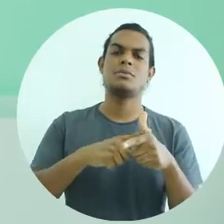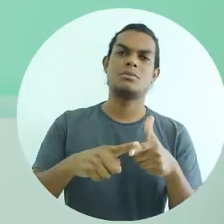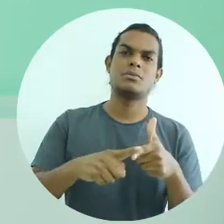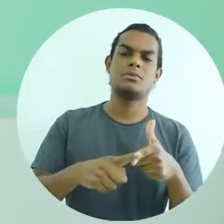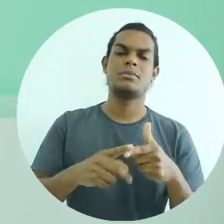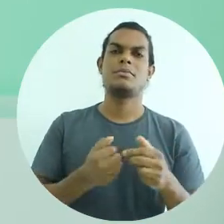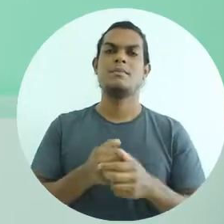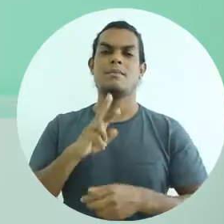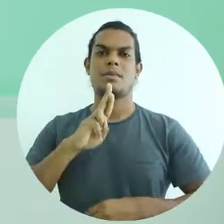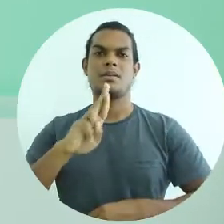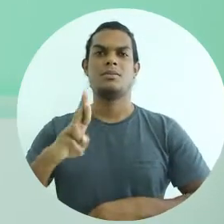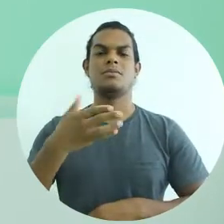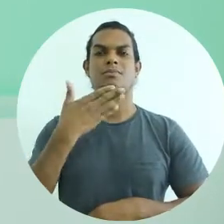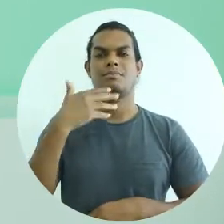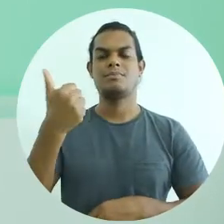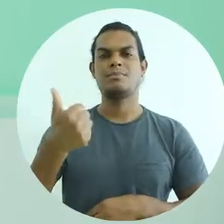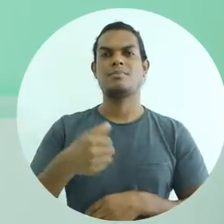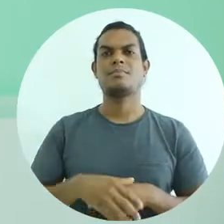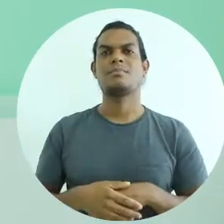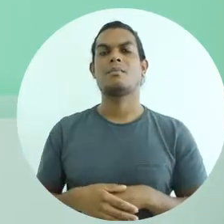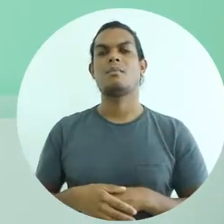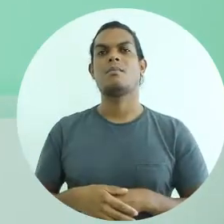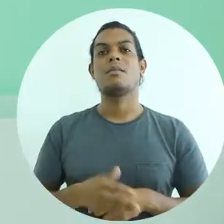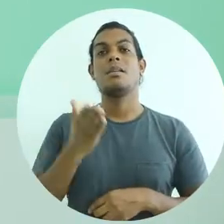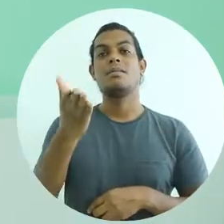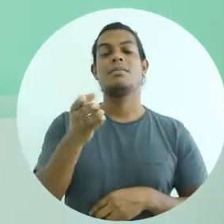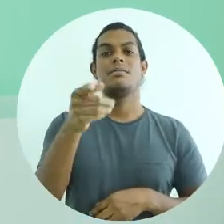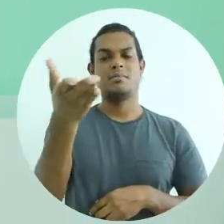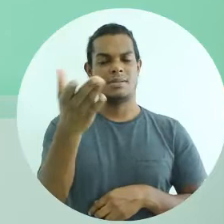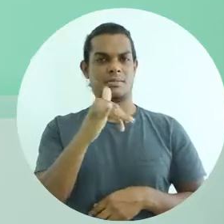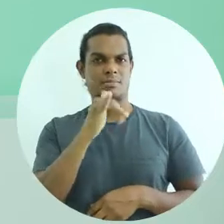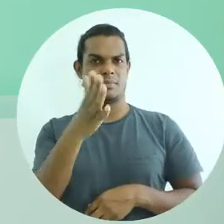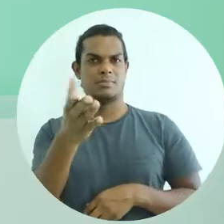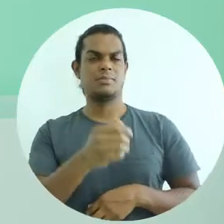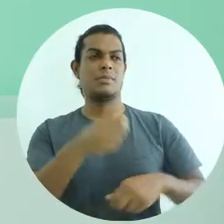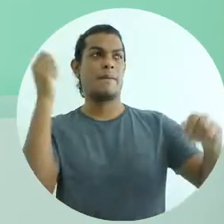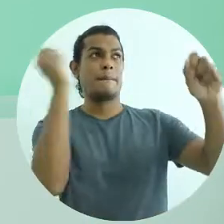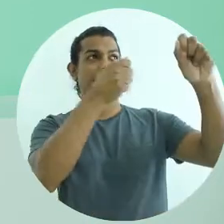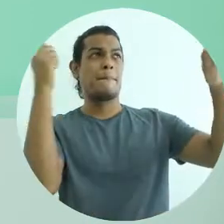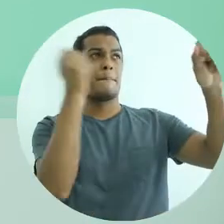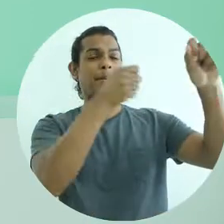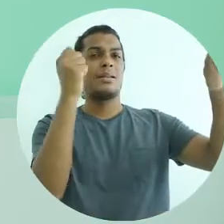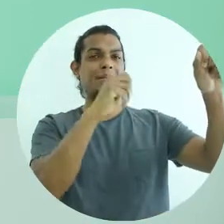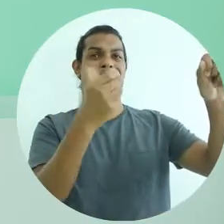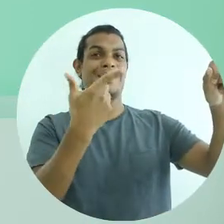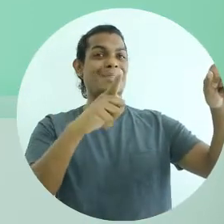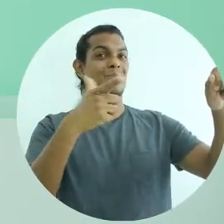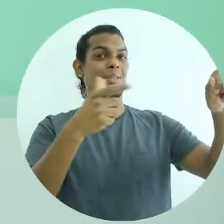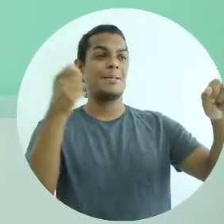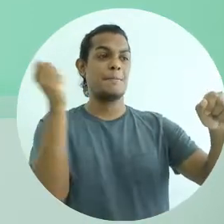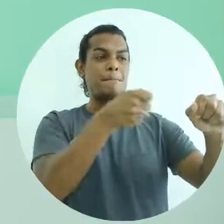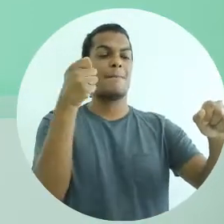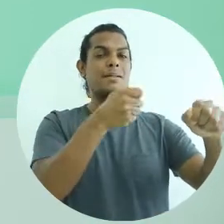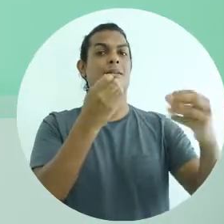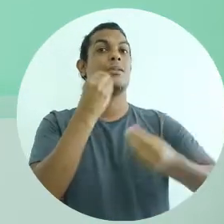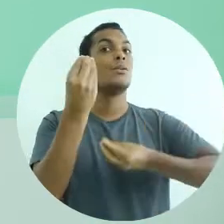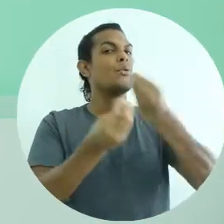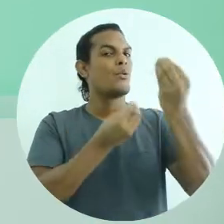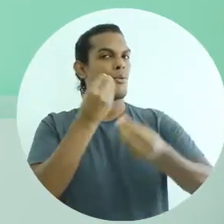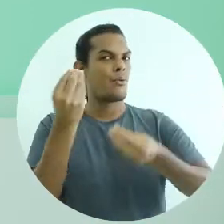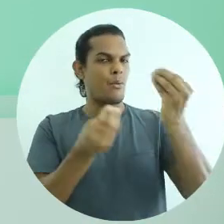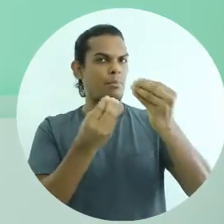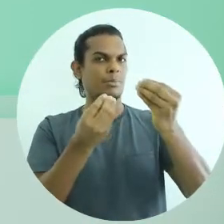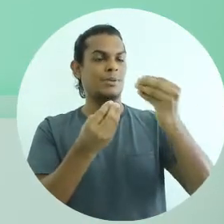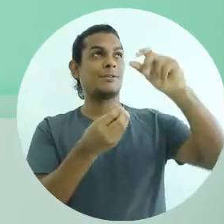melhores resultados. Se você fosse prender esse prego na parede sem esse martelo, poderia ter mais dificuldade. Então, quando a